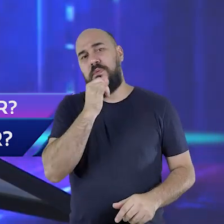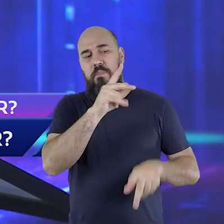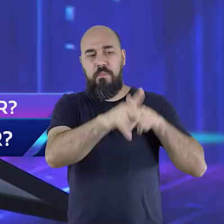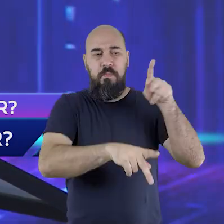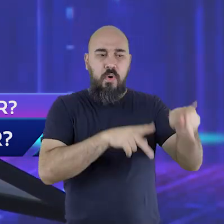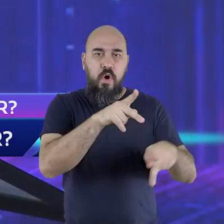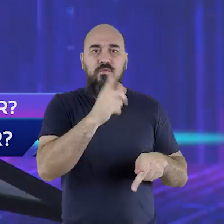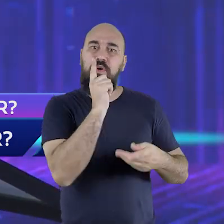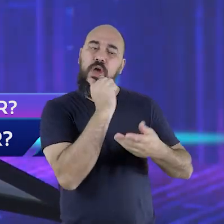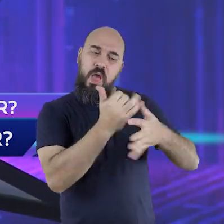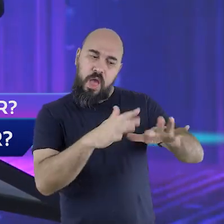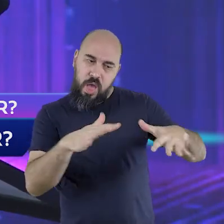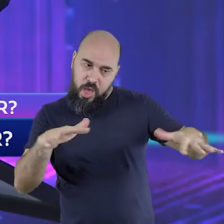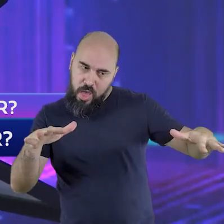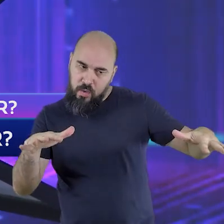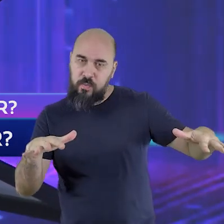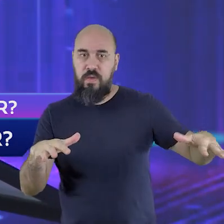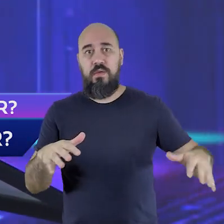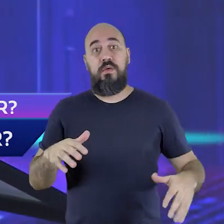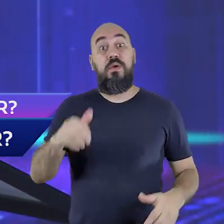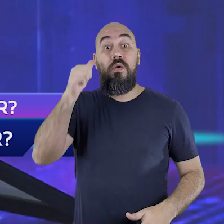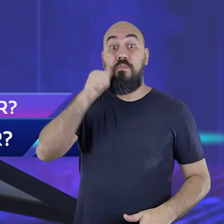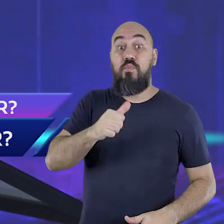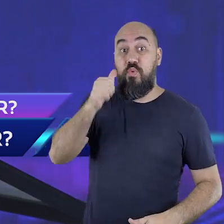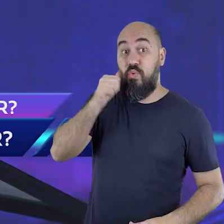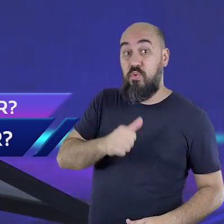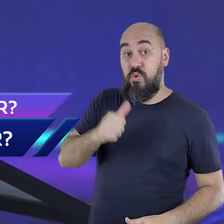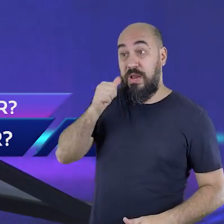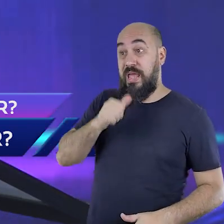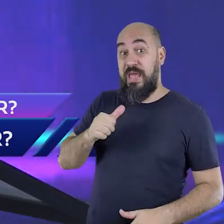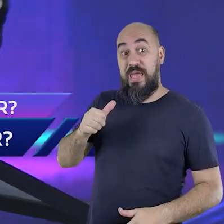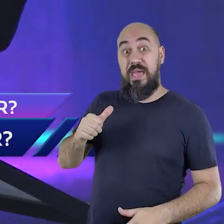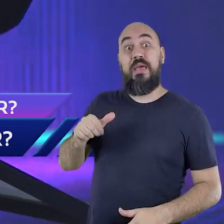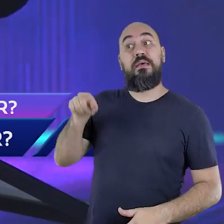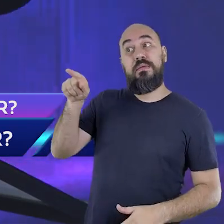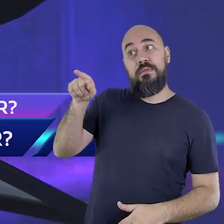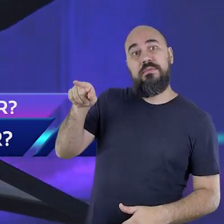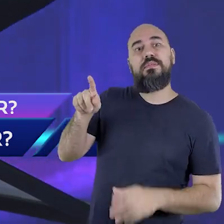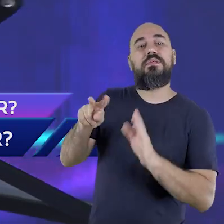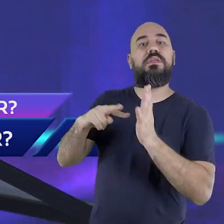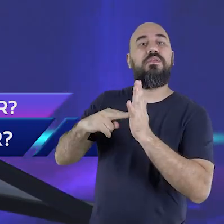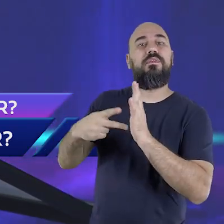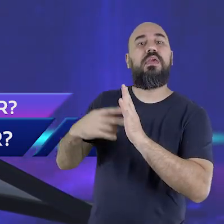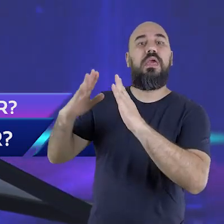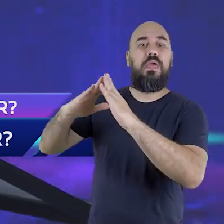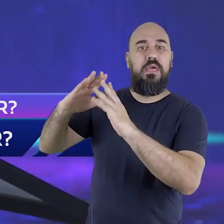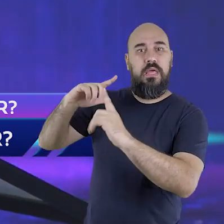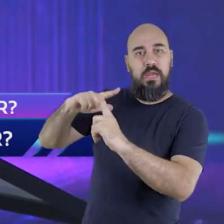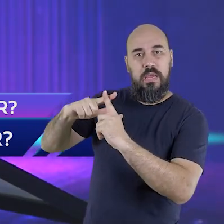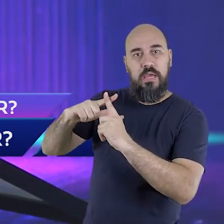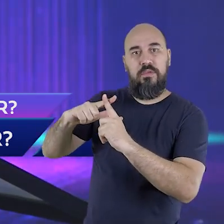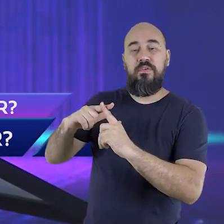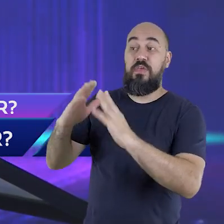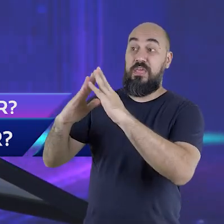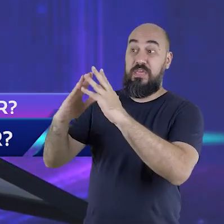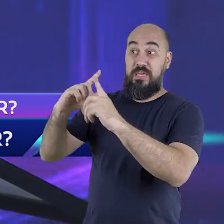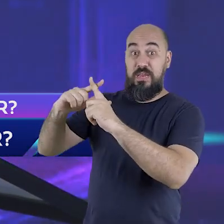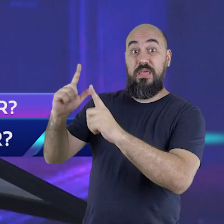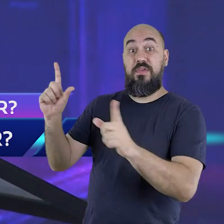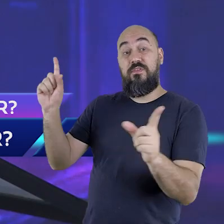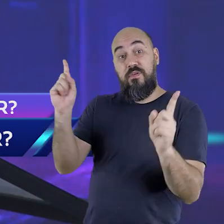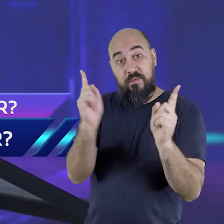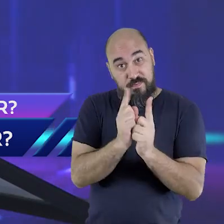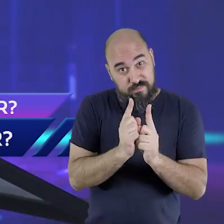do mal é reduzido a uma meretriz. Há uma redução, é algo muito maior que se diminui em